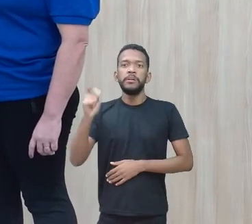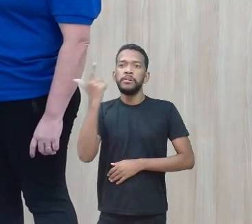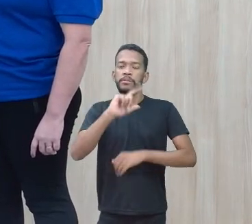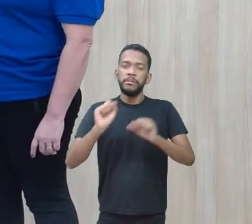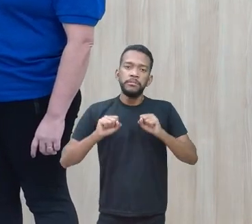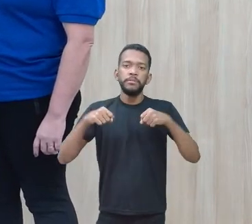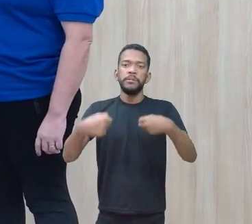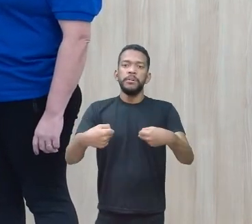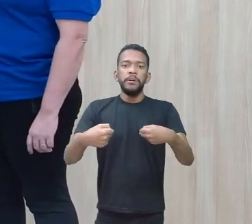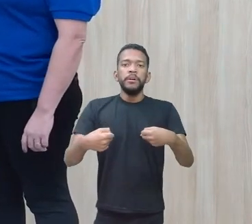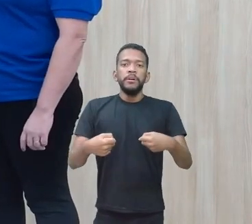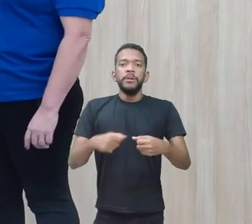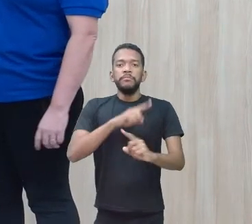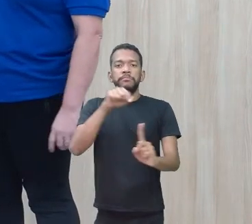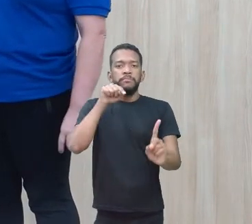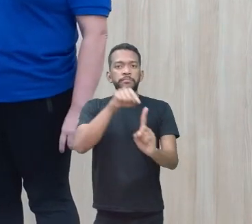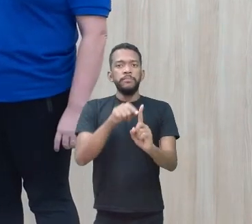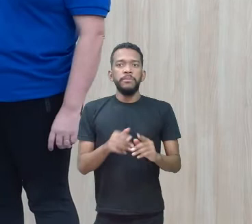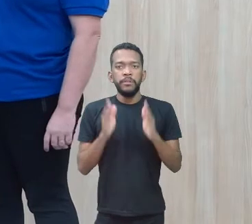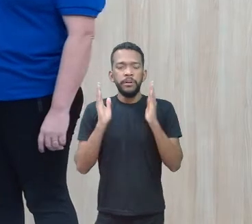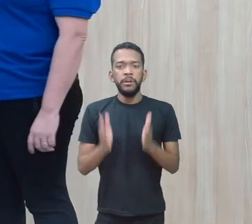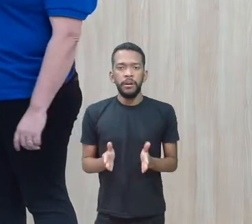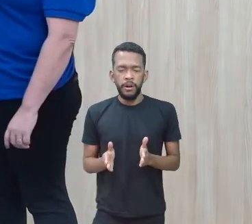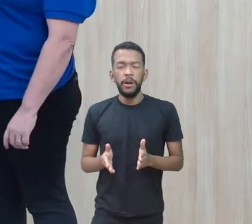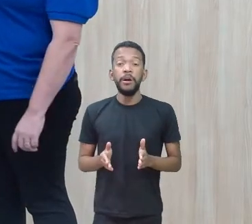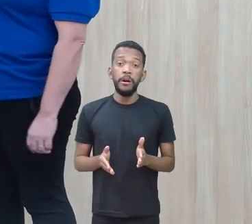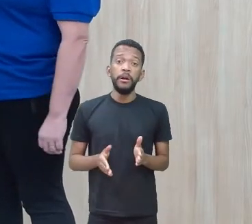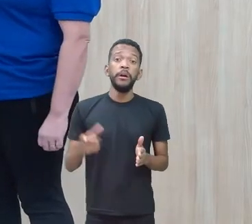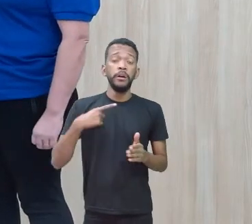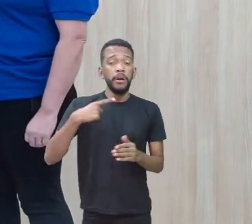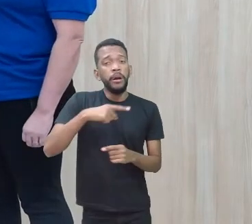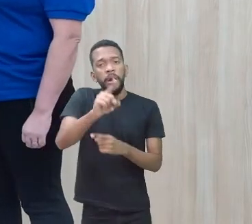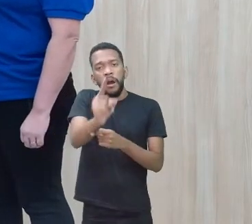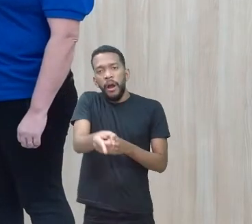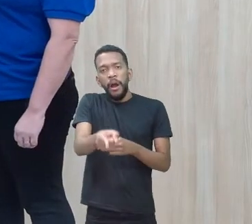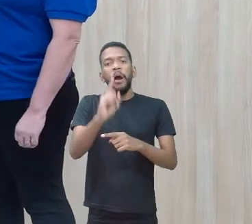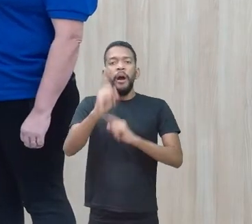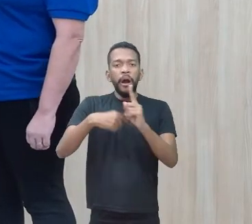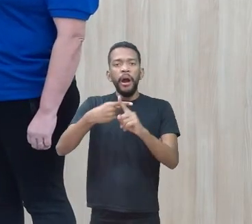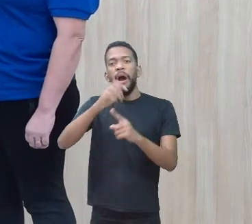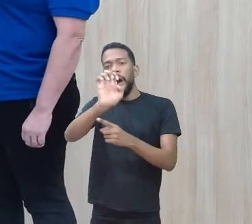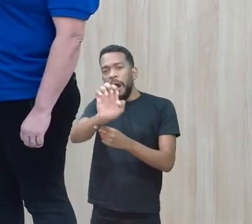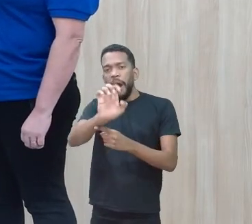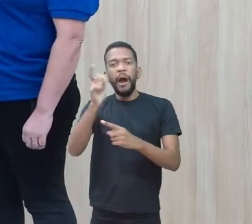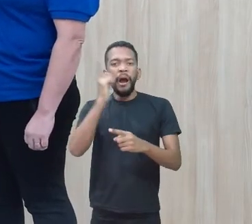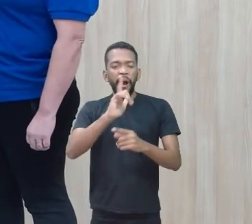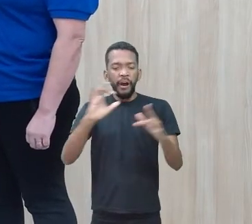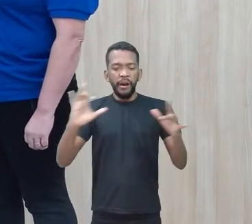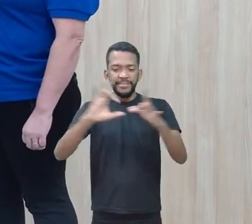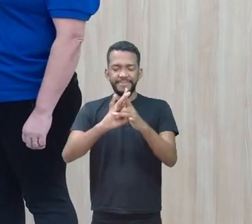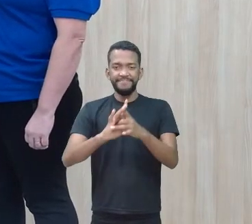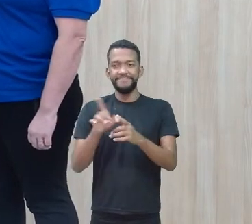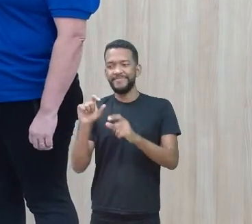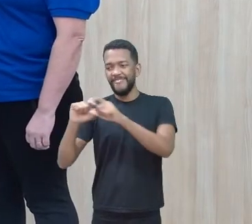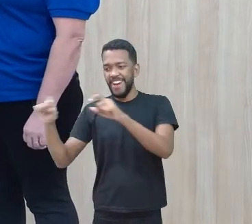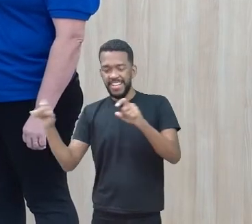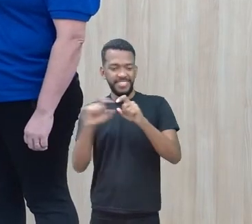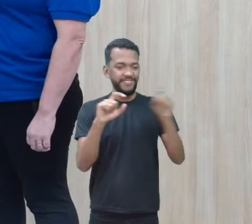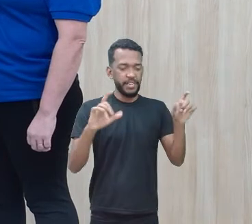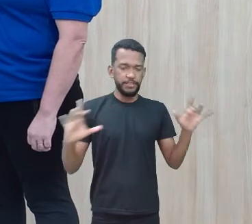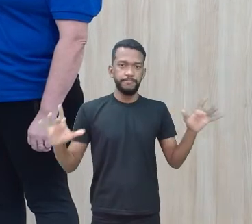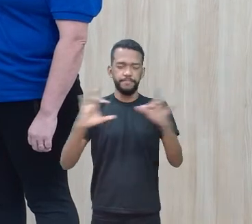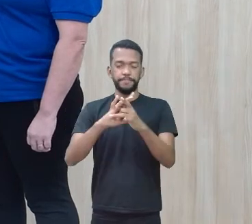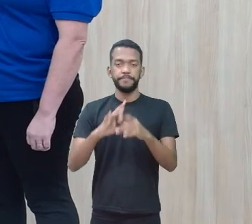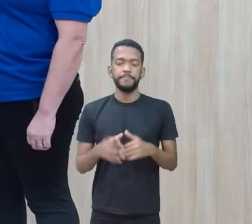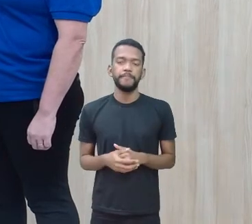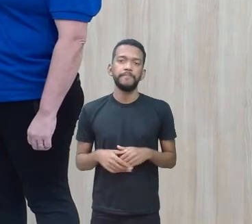seus objetivos. Aqui nós temos a vírgula e temos o I ligando a última oração. Vamos lá